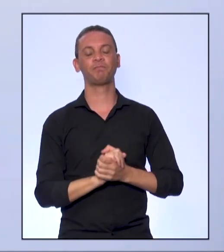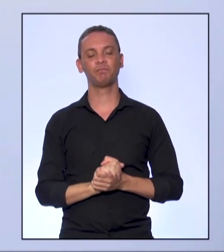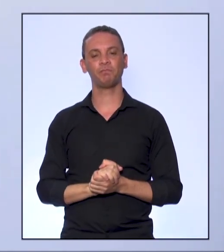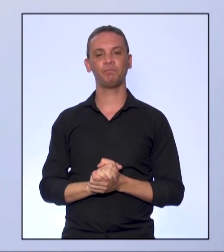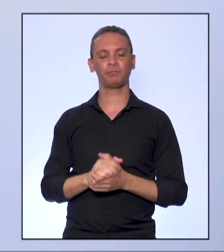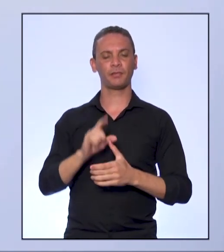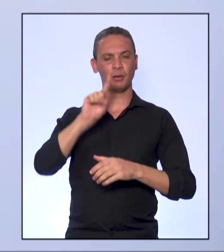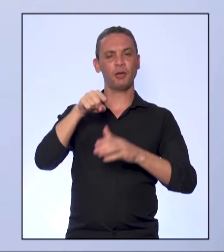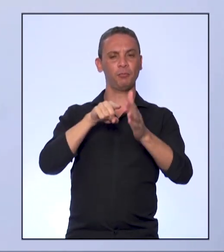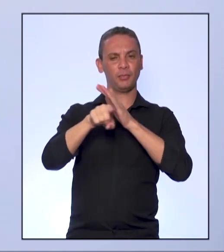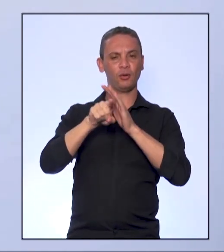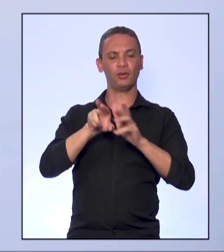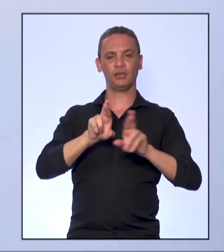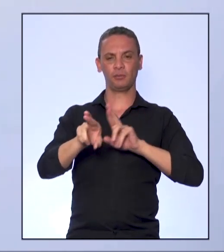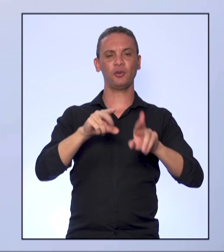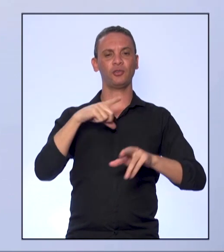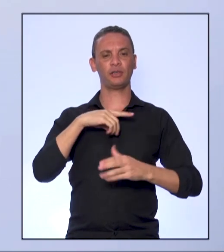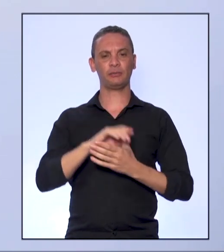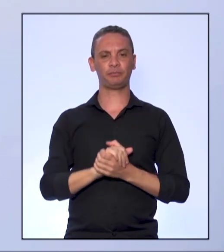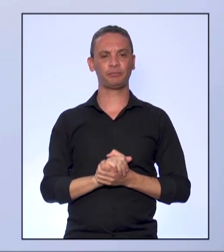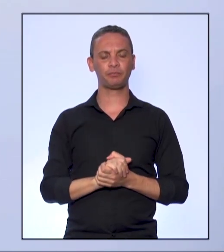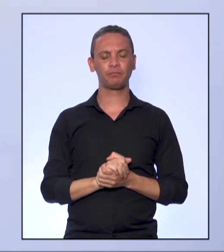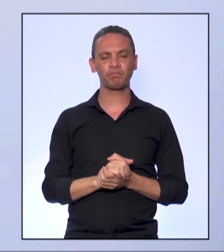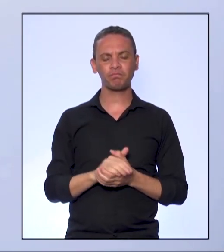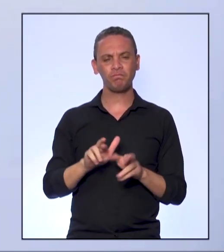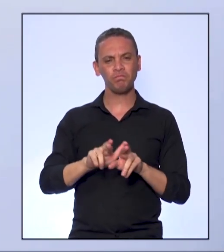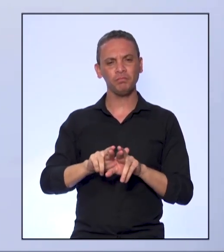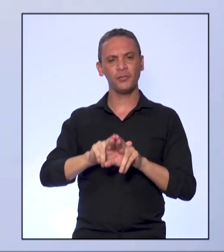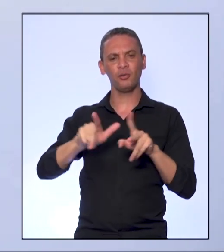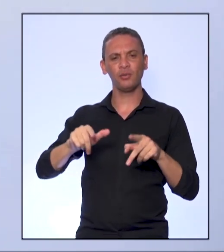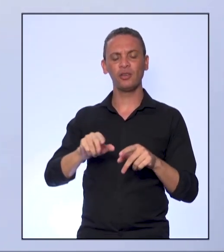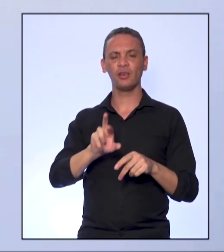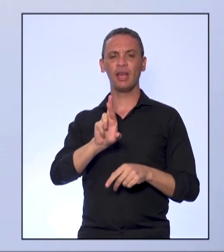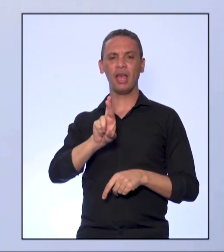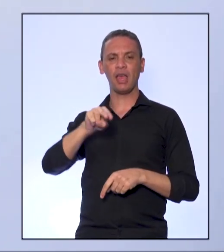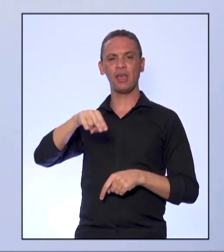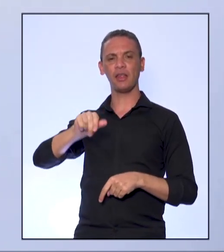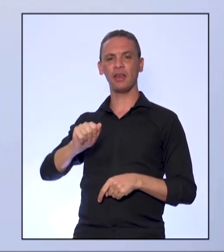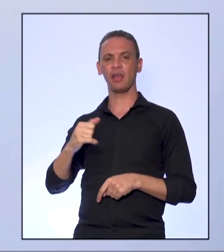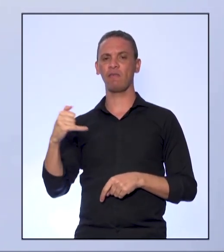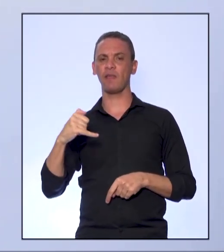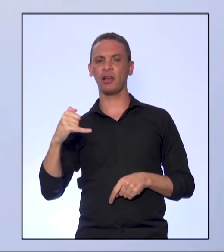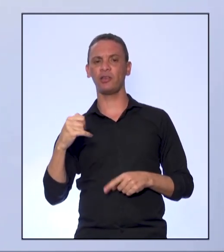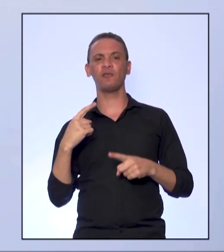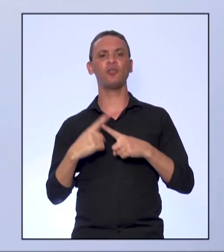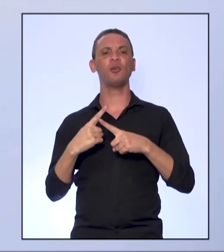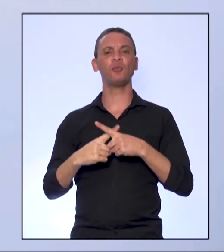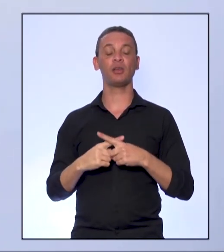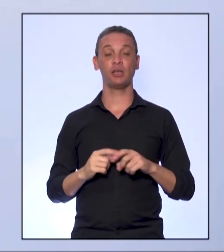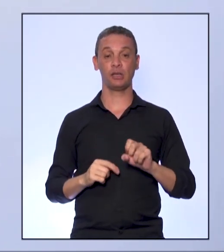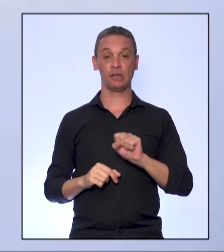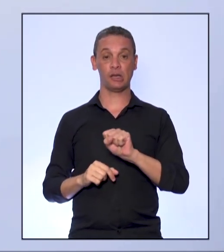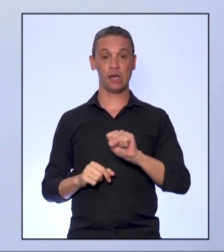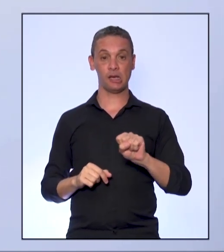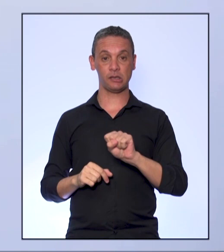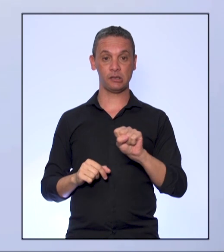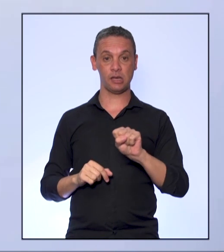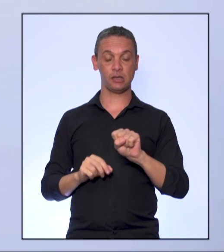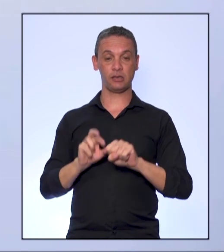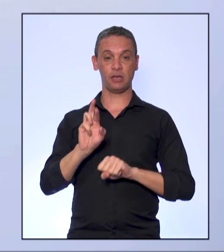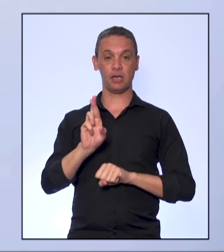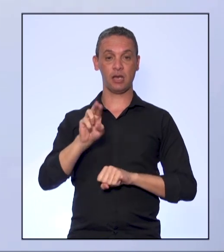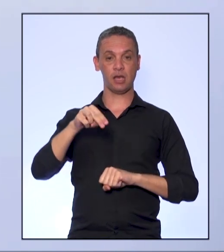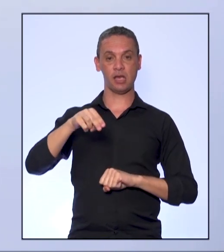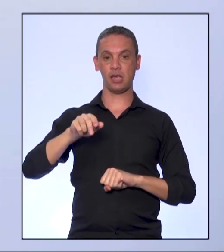responder perguntas para vocês. Como é que eu posso diferenciar do negativo? O negativo é assim, SS,